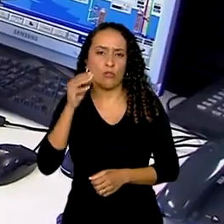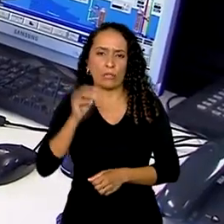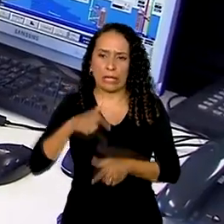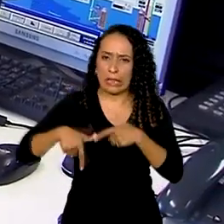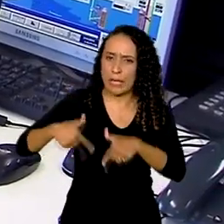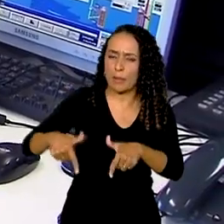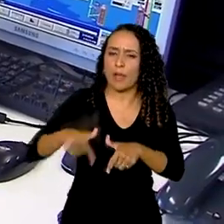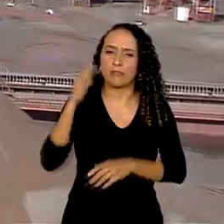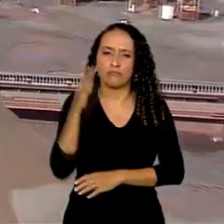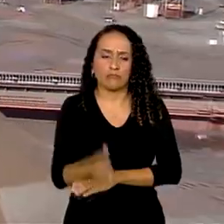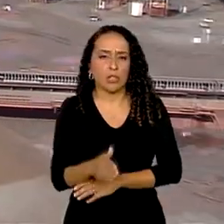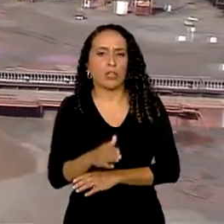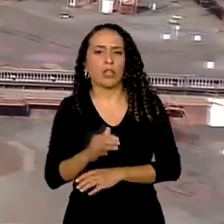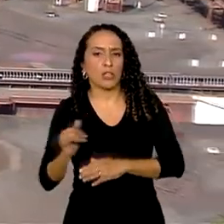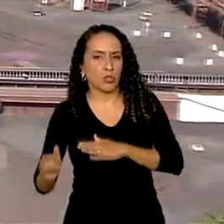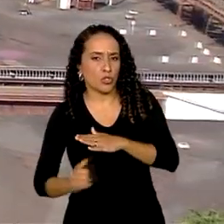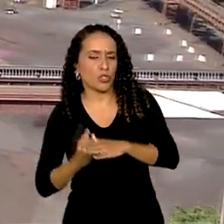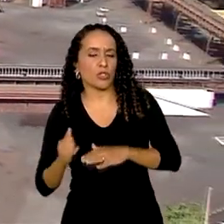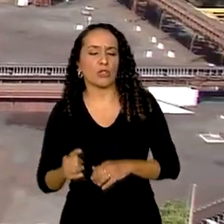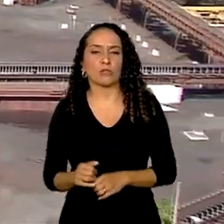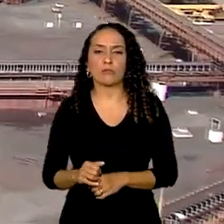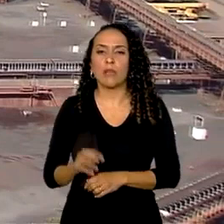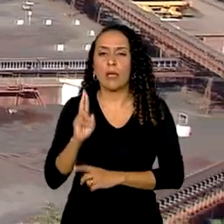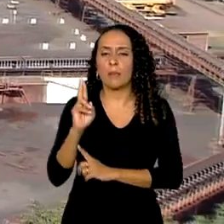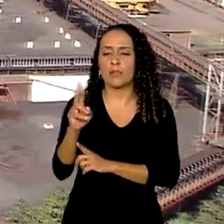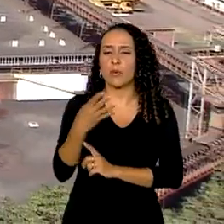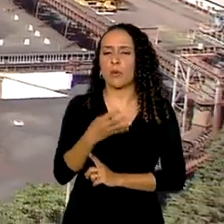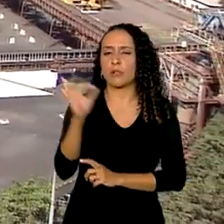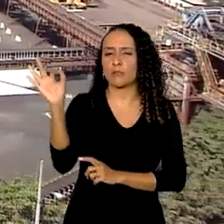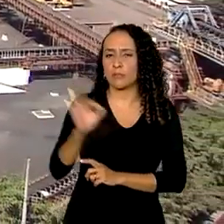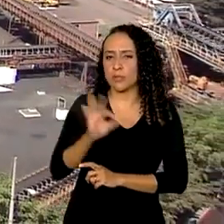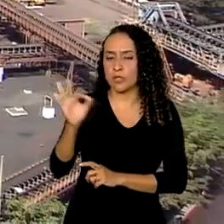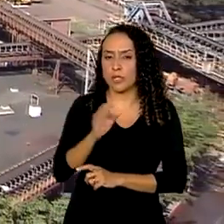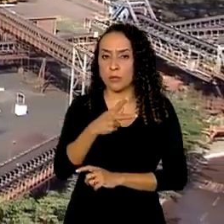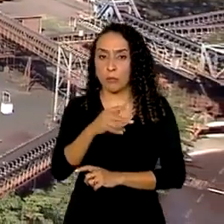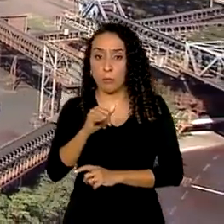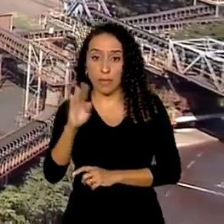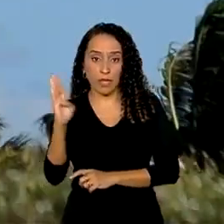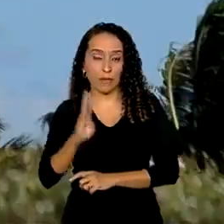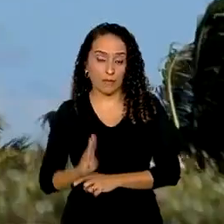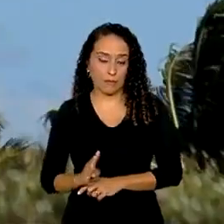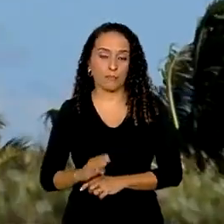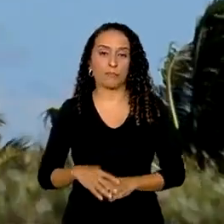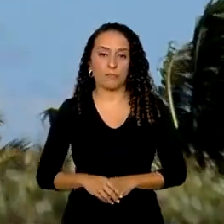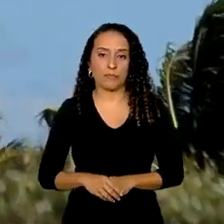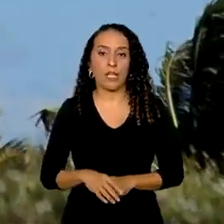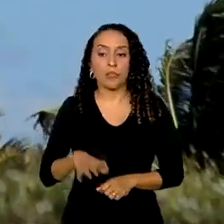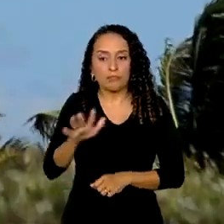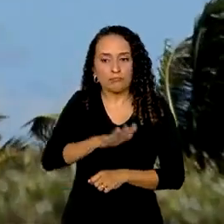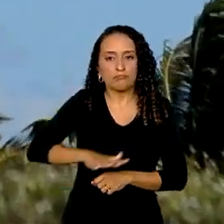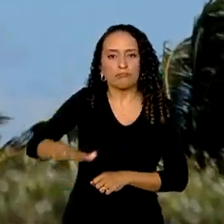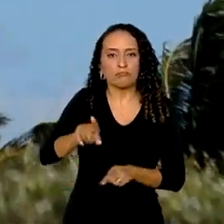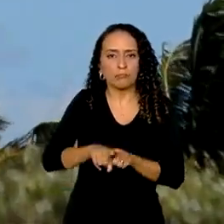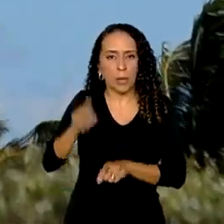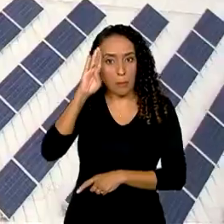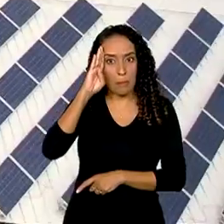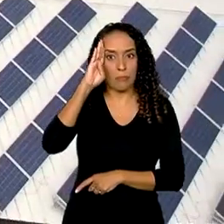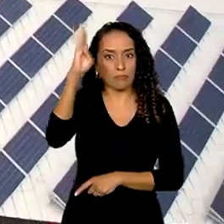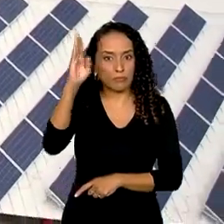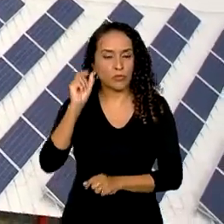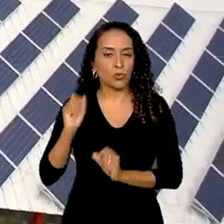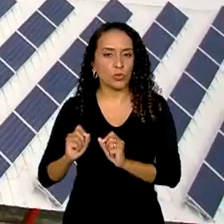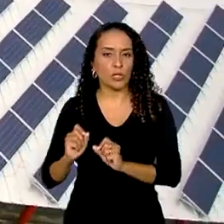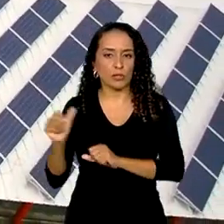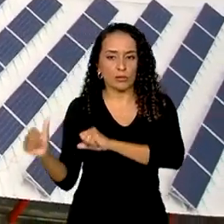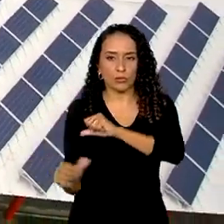e indiretos e representa 4% do PIB do país. E o setor é fundamental para